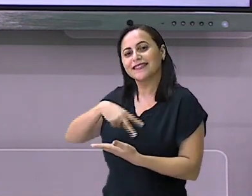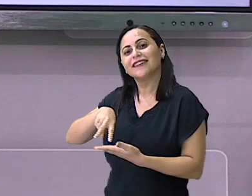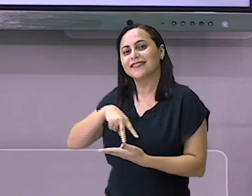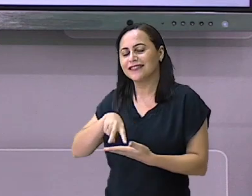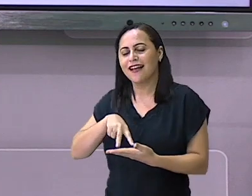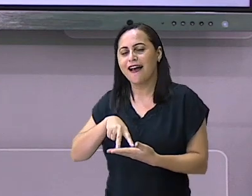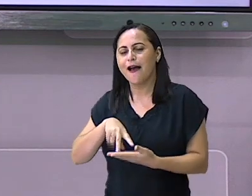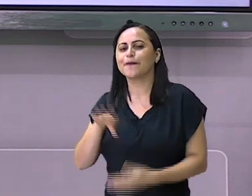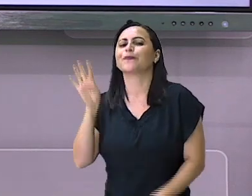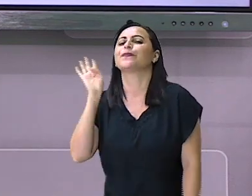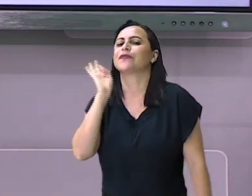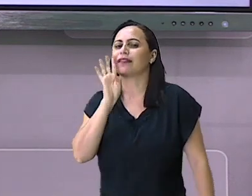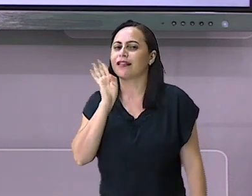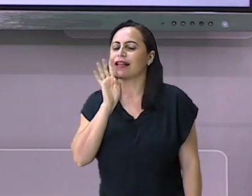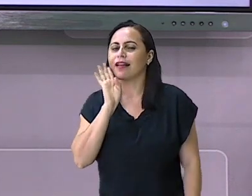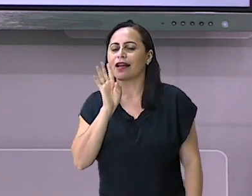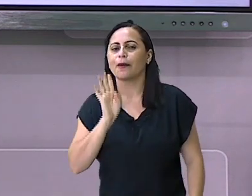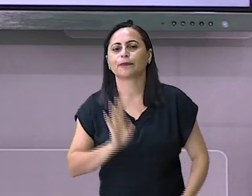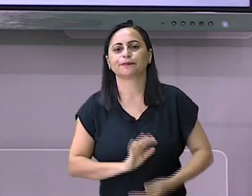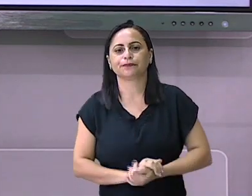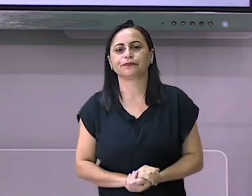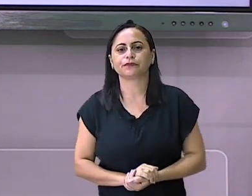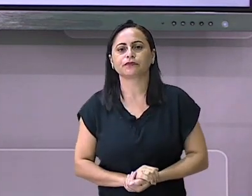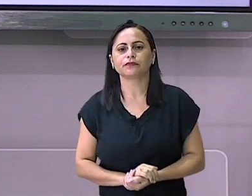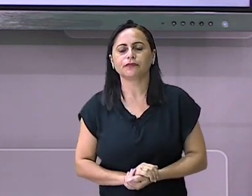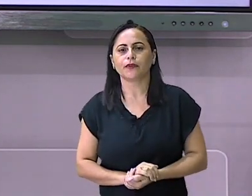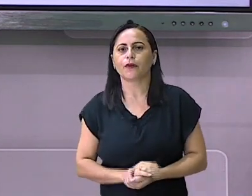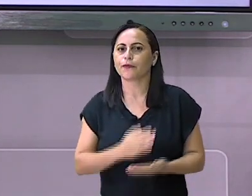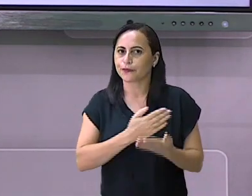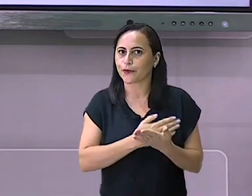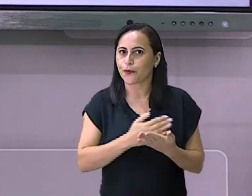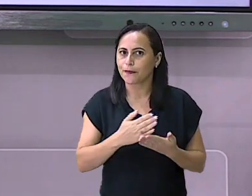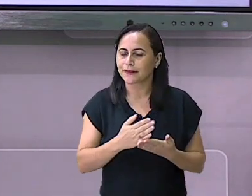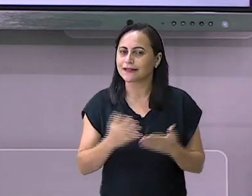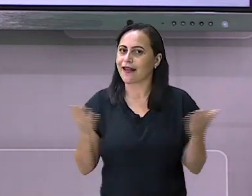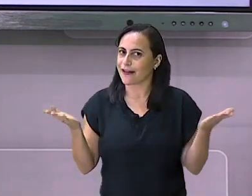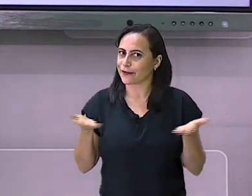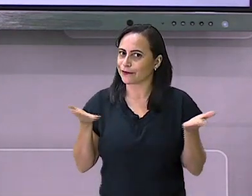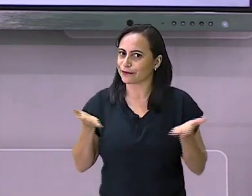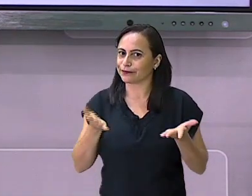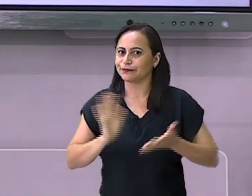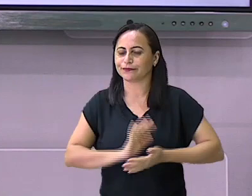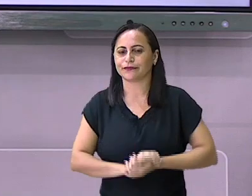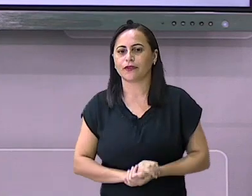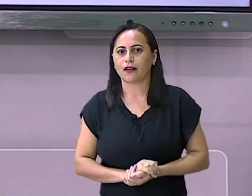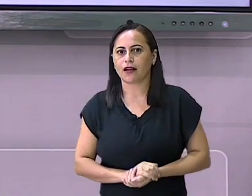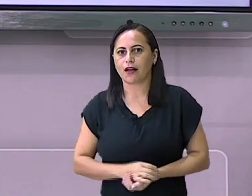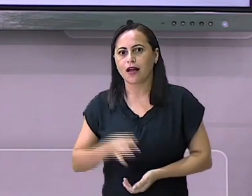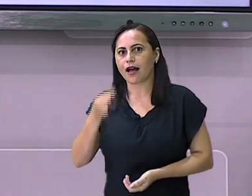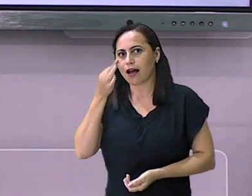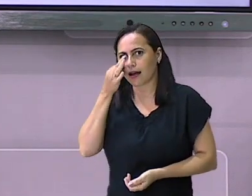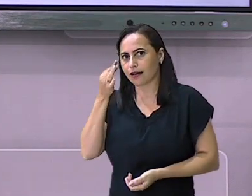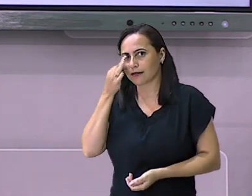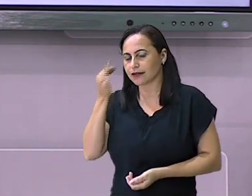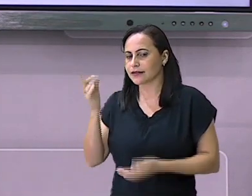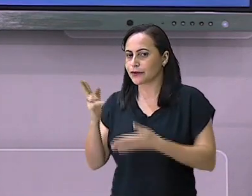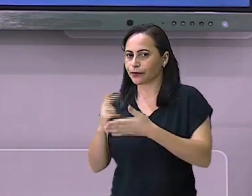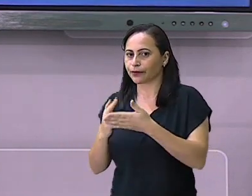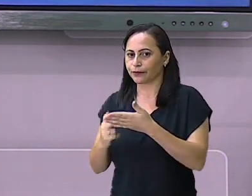Será muito legal. Então, nós vamos começar. Vamos prestar atenção aqui na